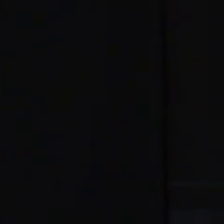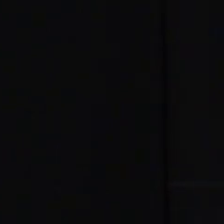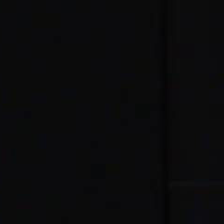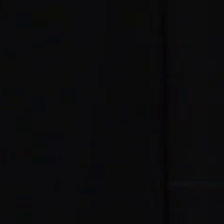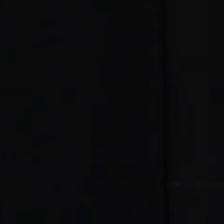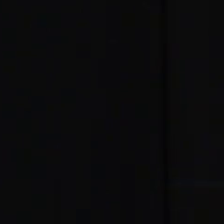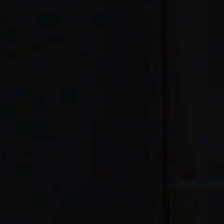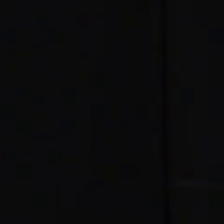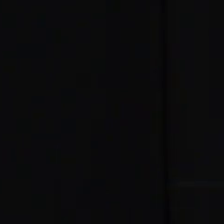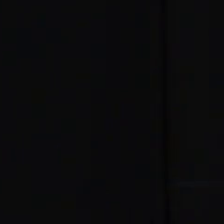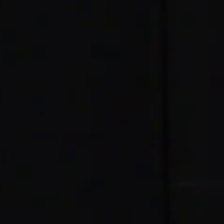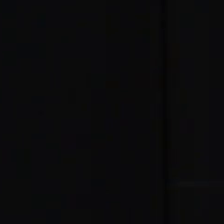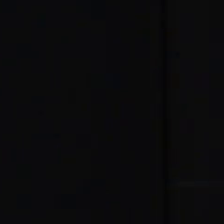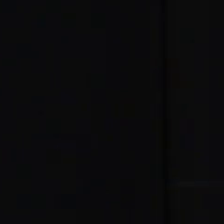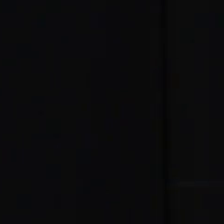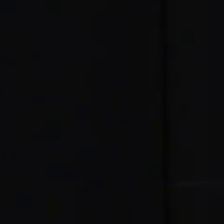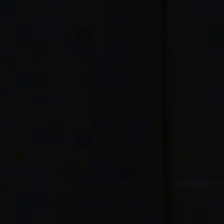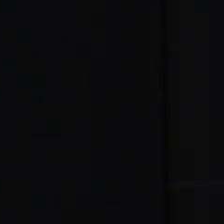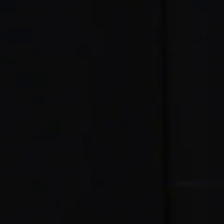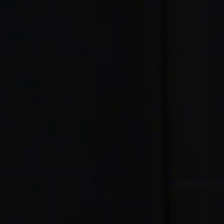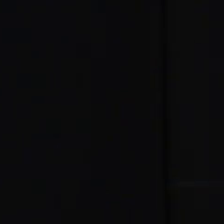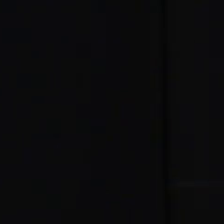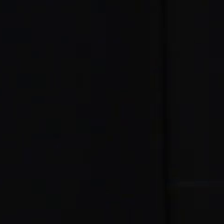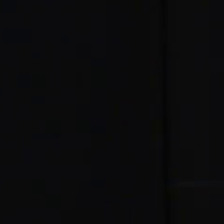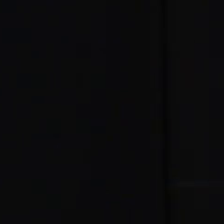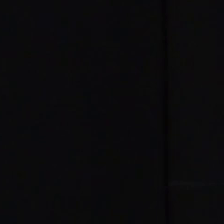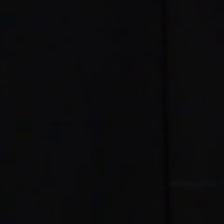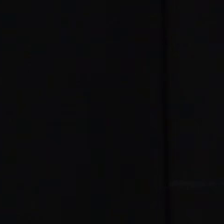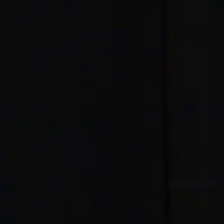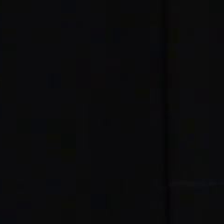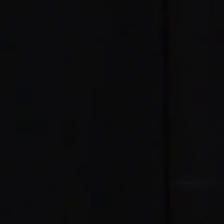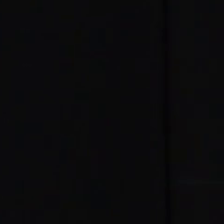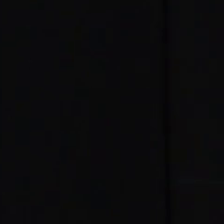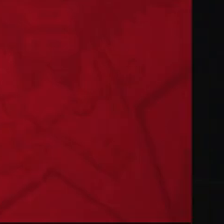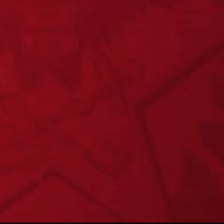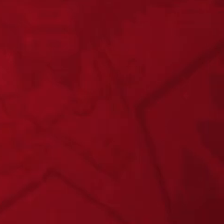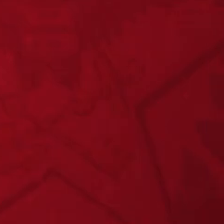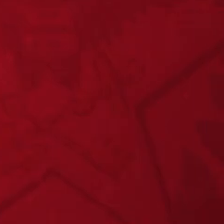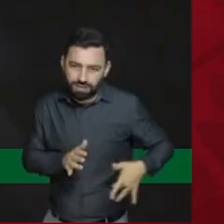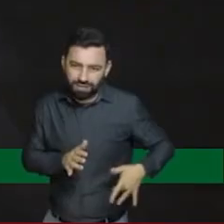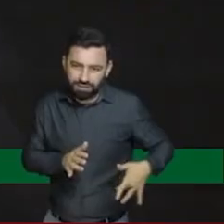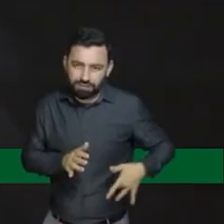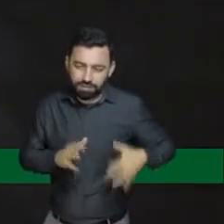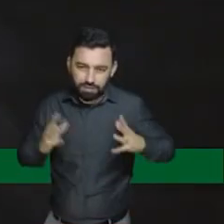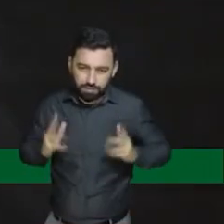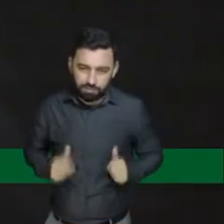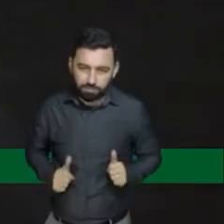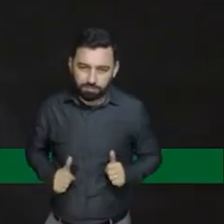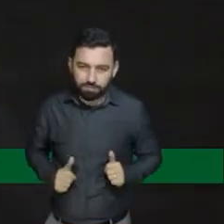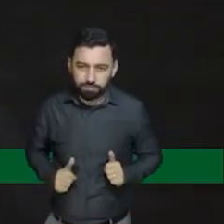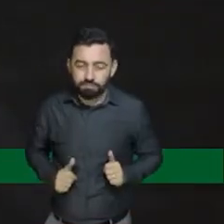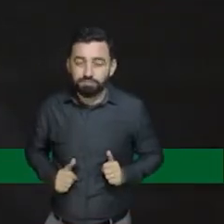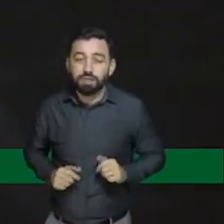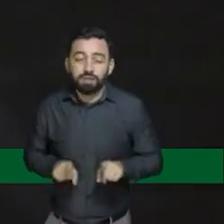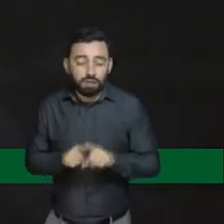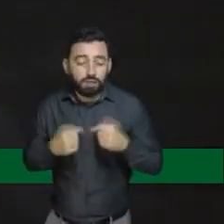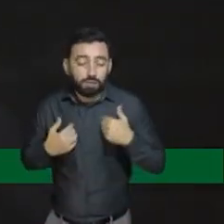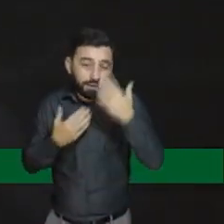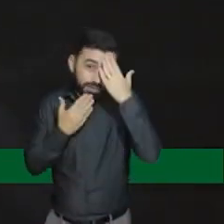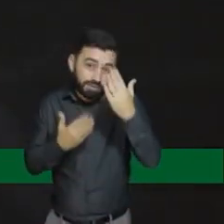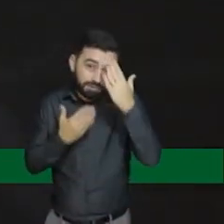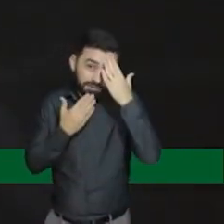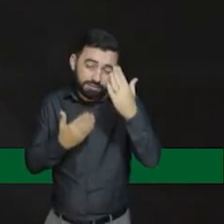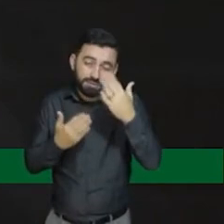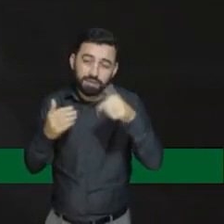os resultados da instituição e agradecer os apoios recebidos dos catarinenses. Quero aproveitar e agradecer o Estado de Santa